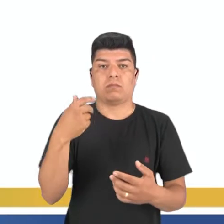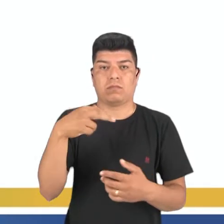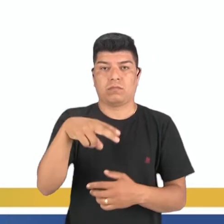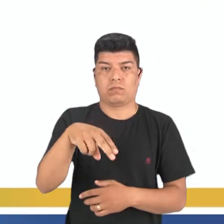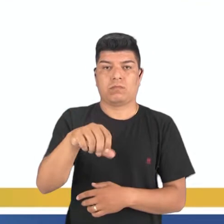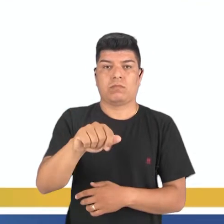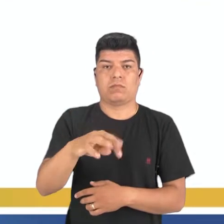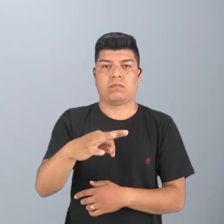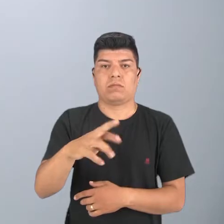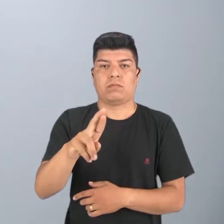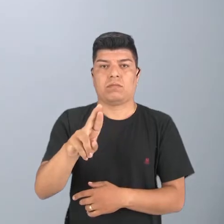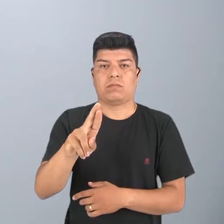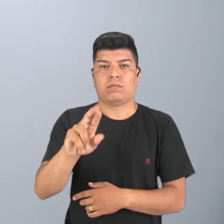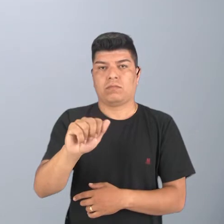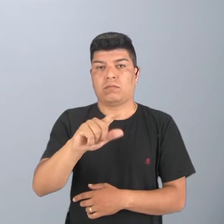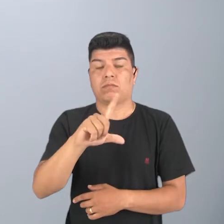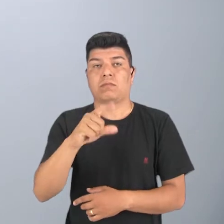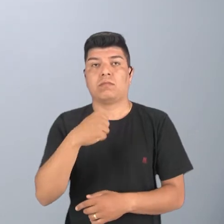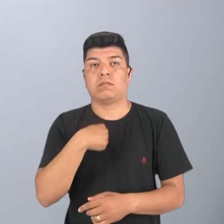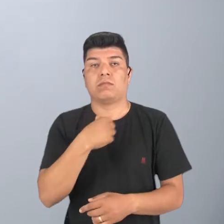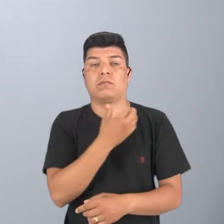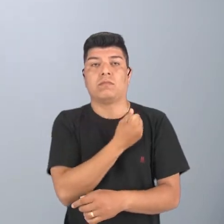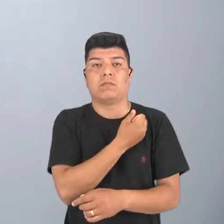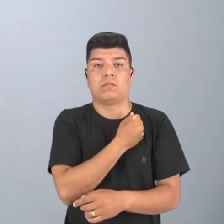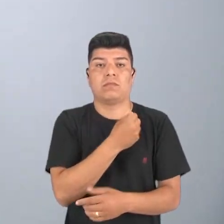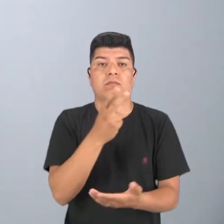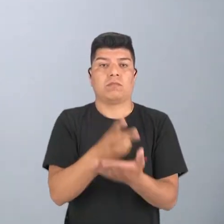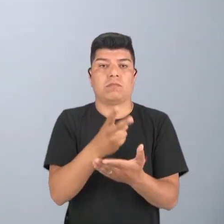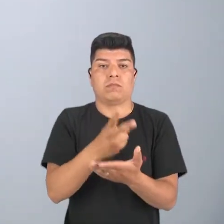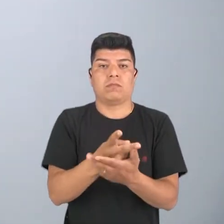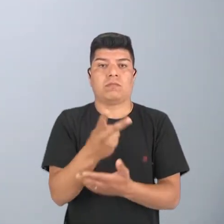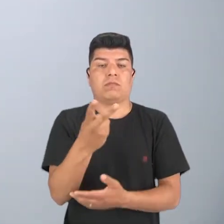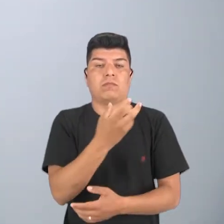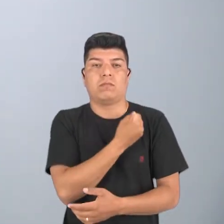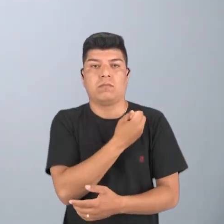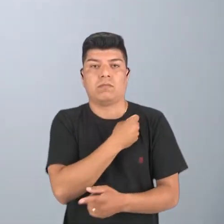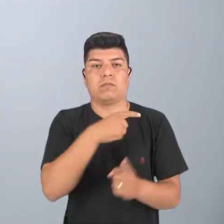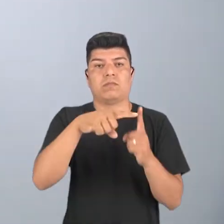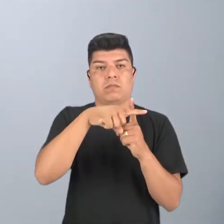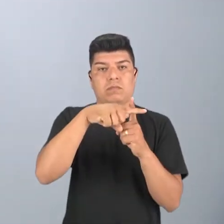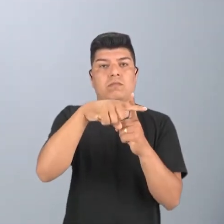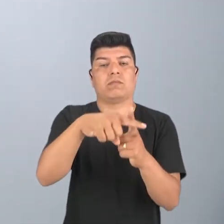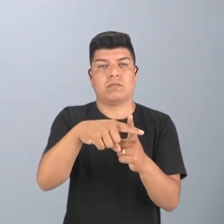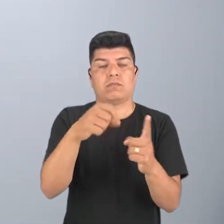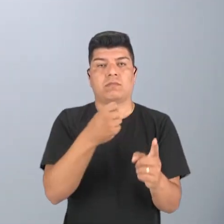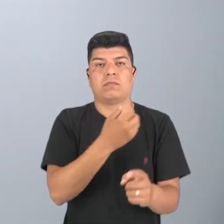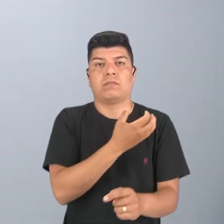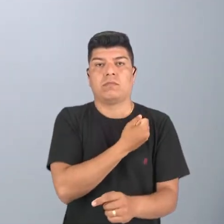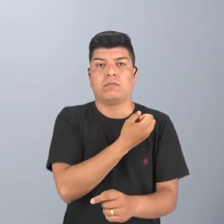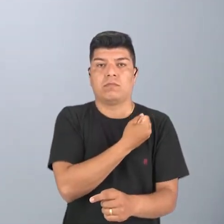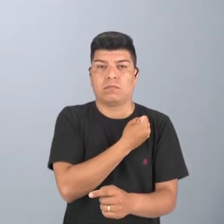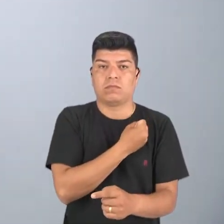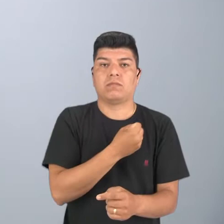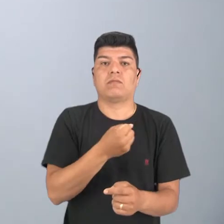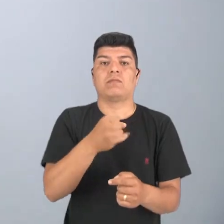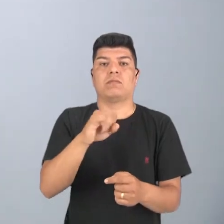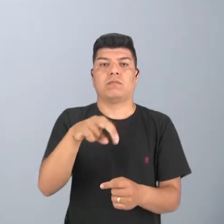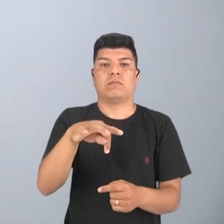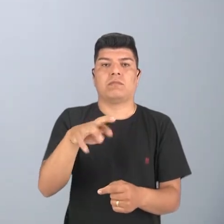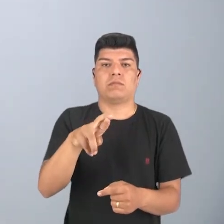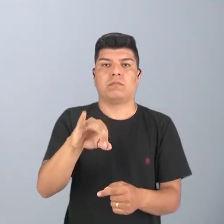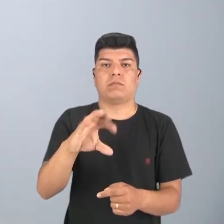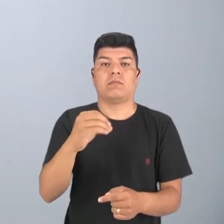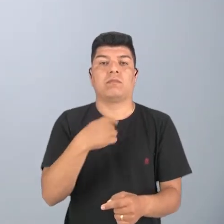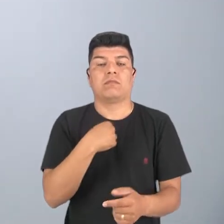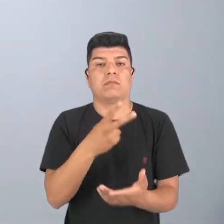nos inteiros. Sempre que eu somo dois números naturais, dá o natural. Sempre que eu somo dois números inteiros, dá um número